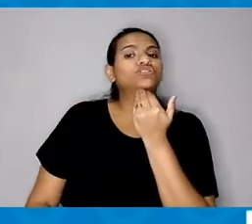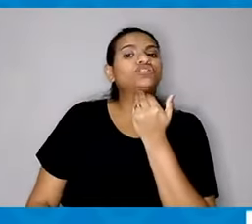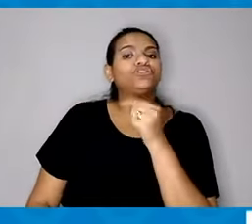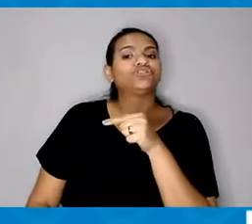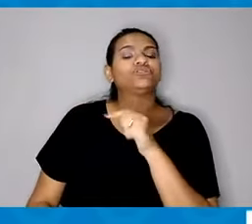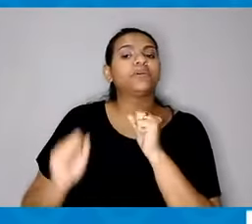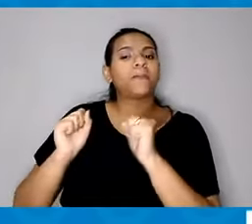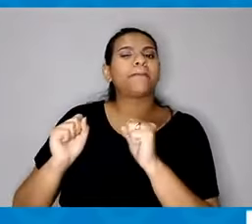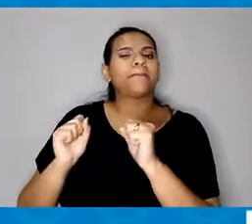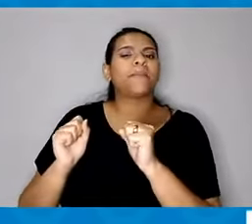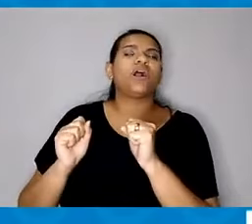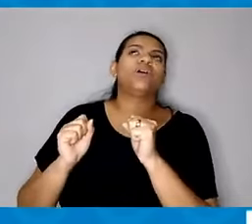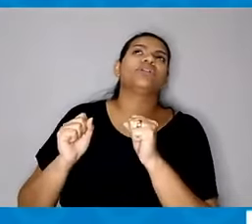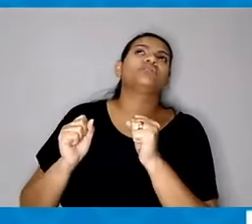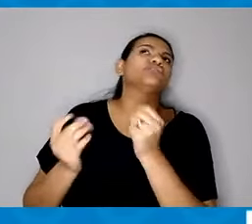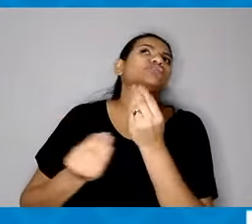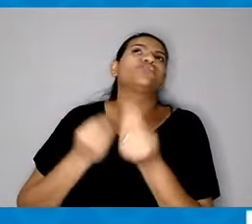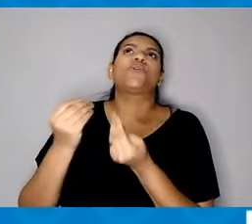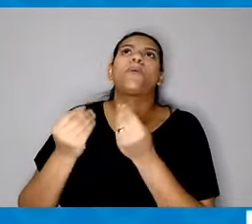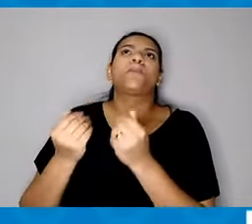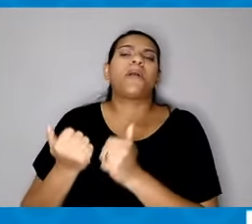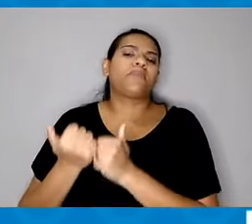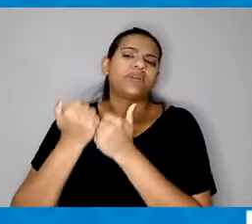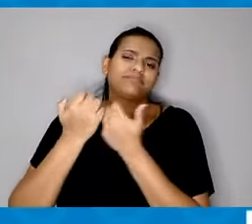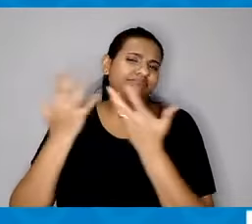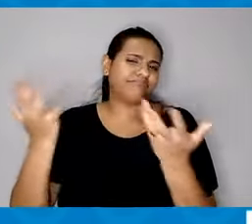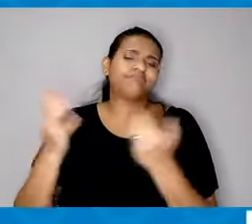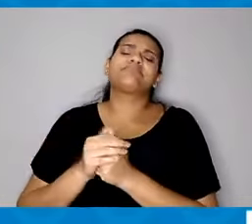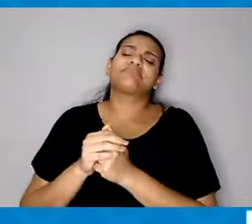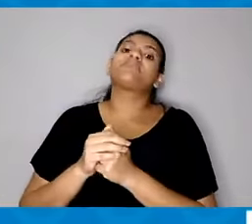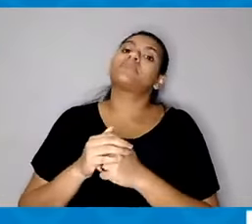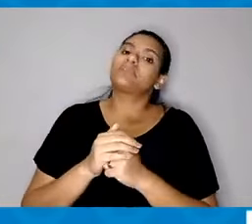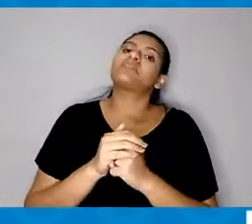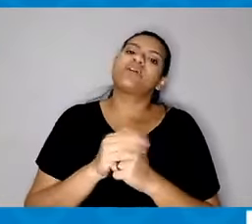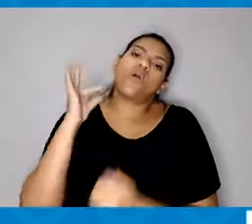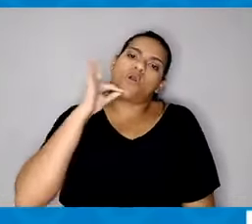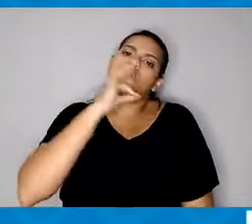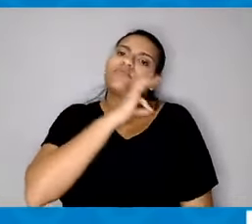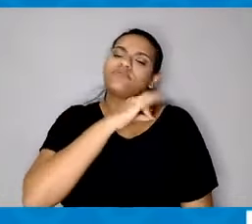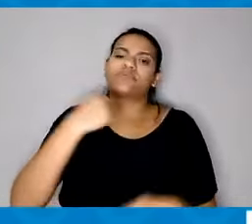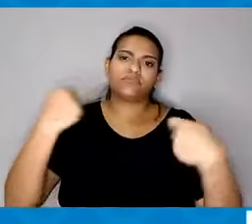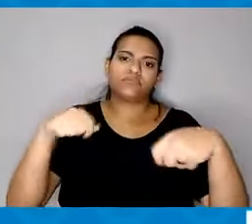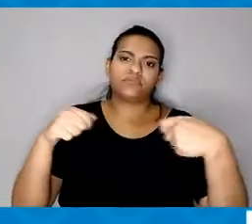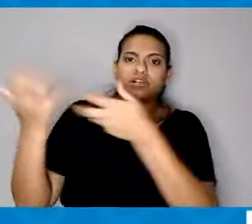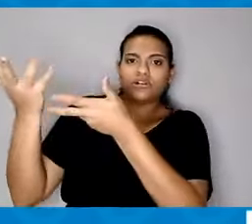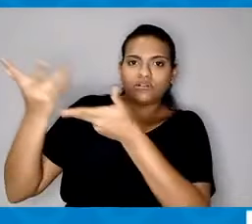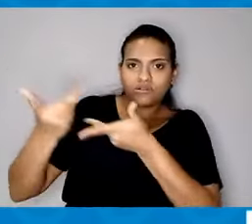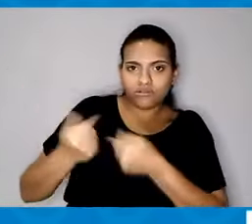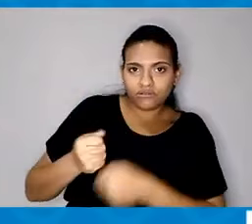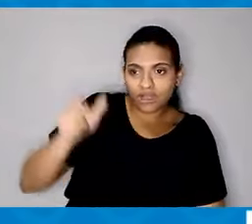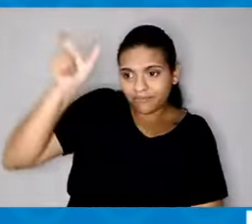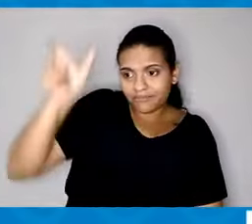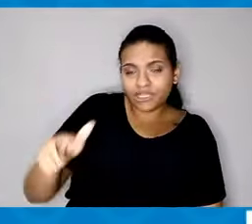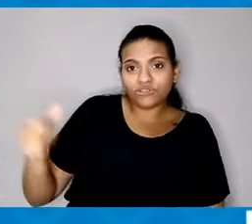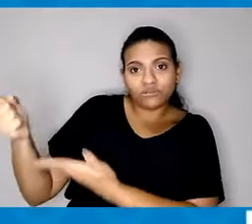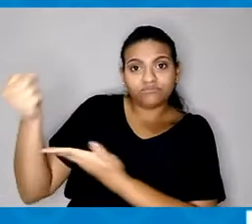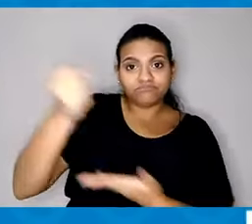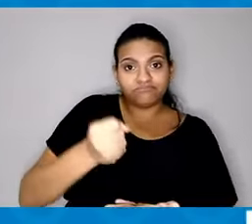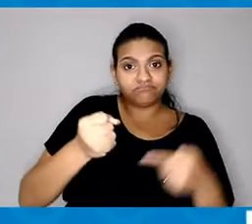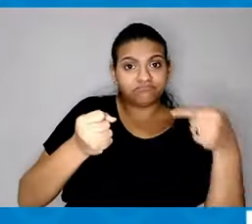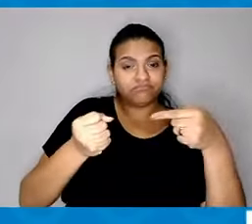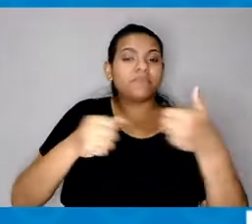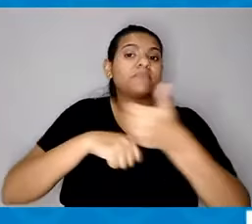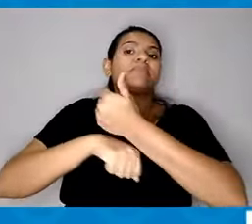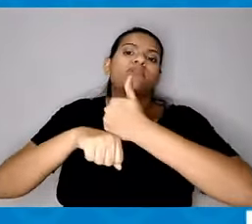E convidando, obviamente, especialistas da área que estão na comunidade e podem trazer um apoio. Então, nesse sentido, a própria escola